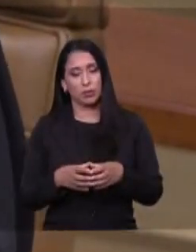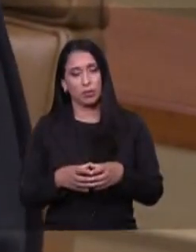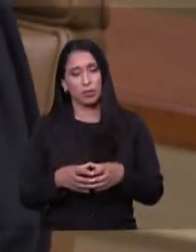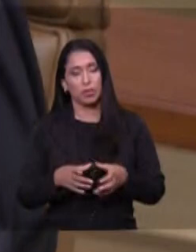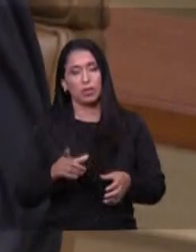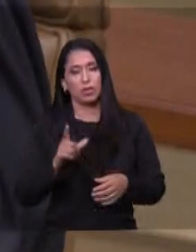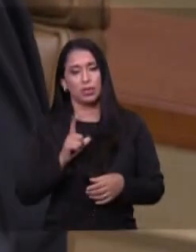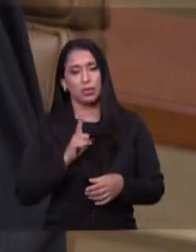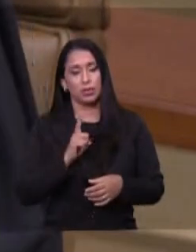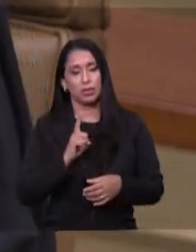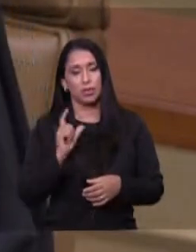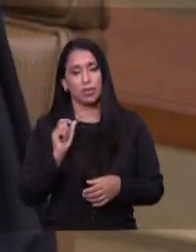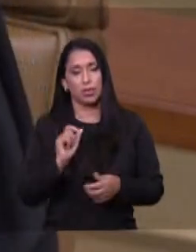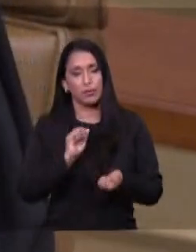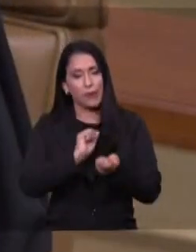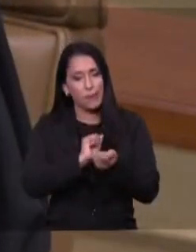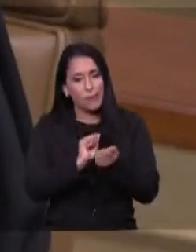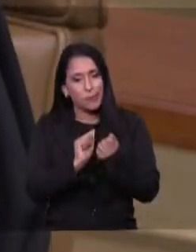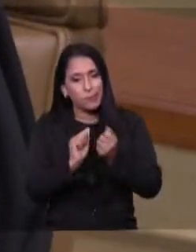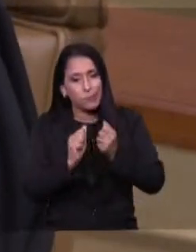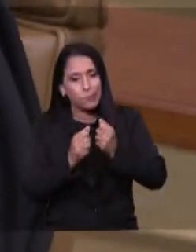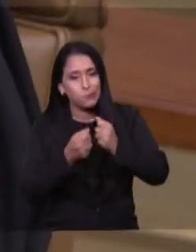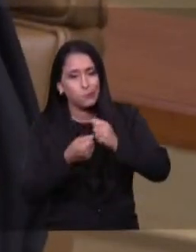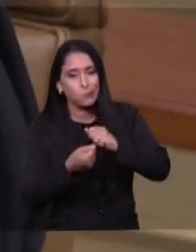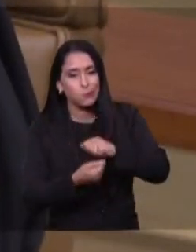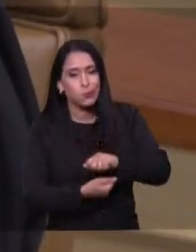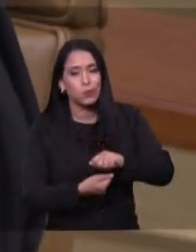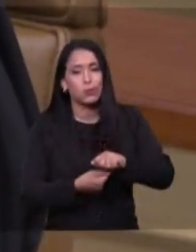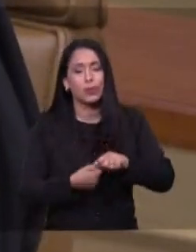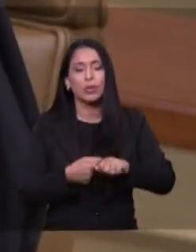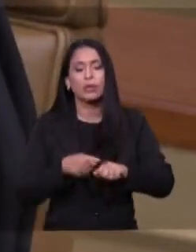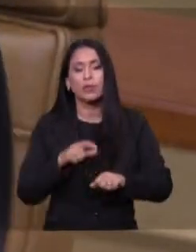essas comunidades de pasto, ao se amoldarem